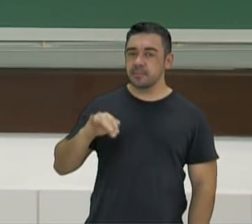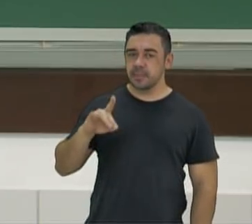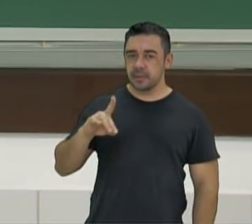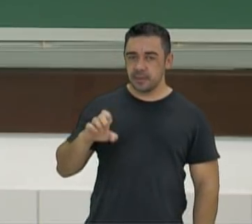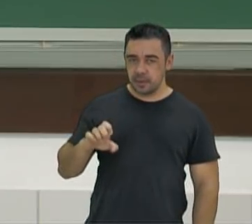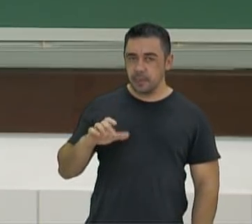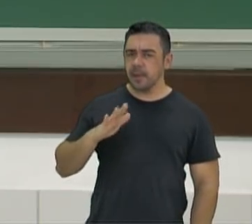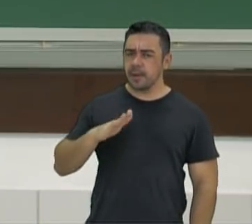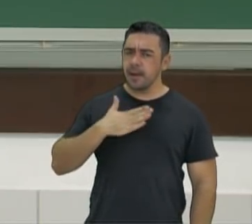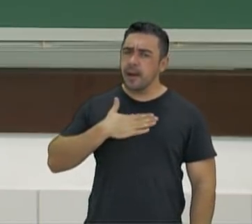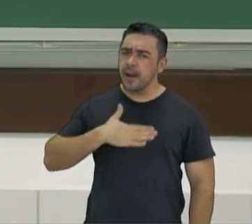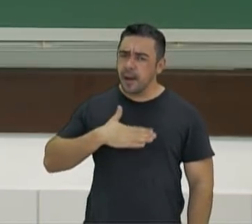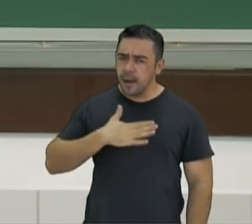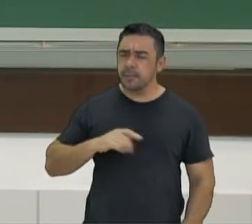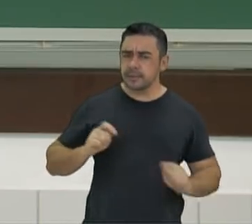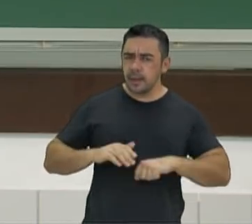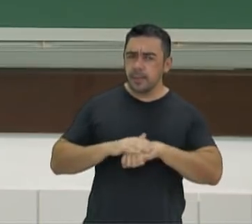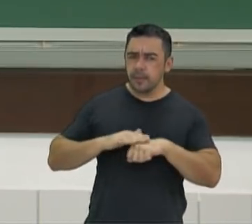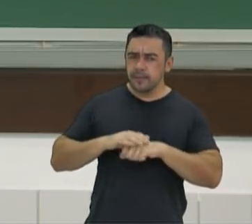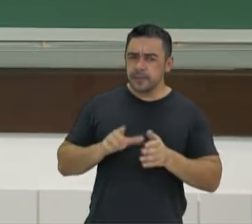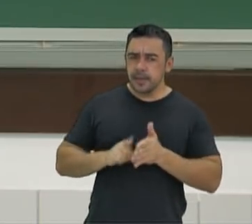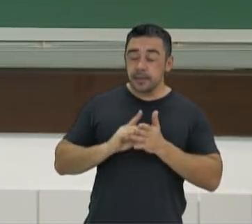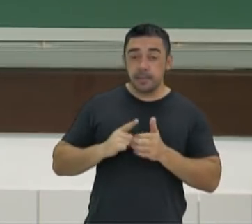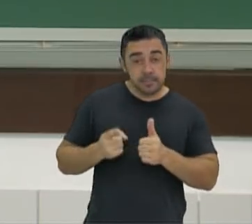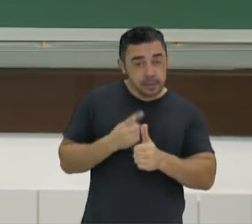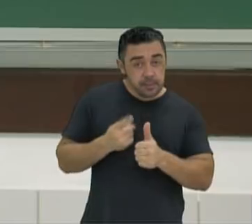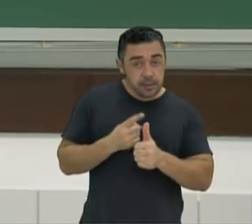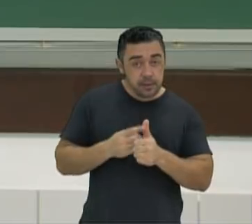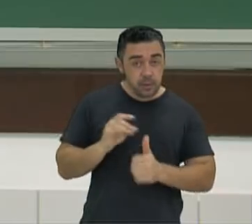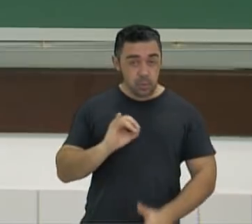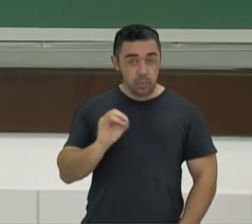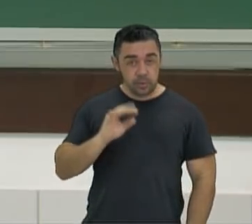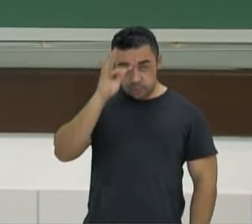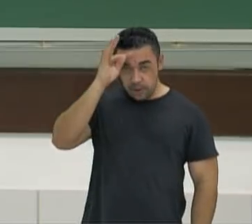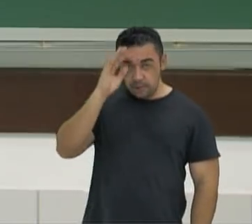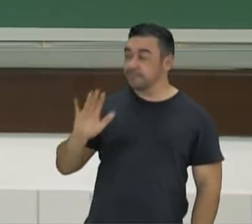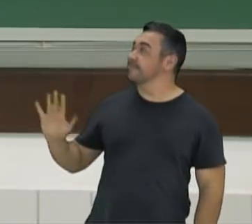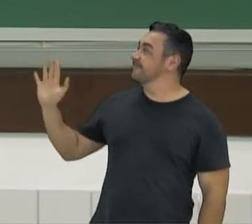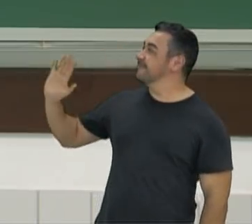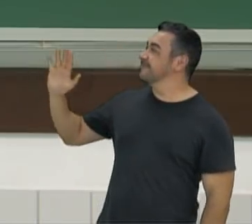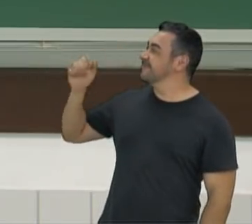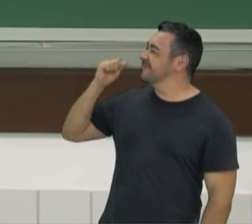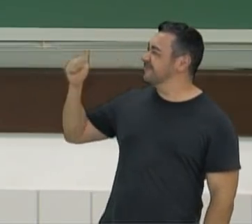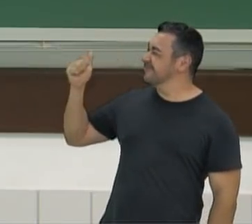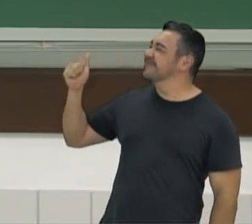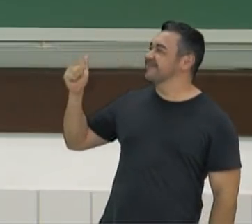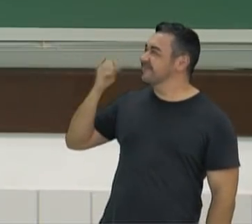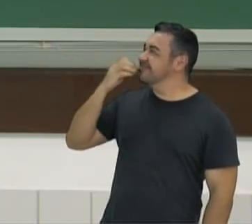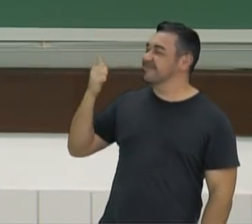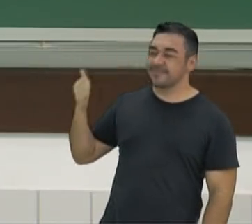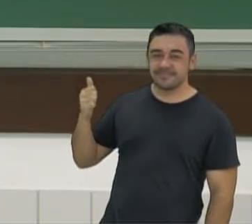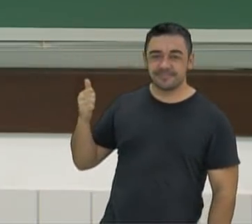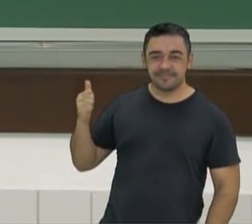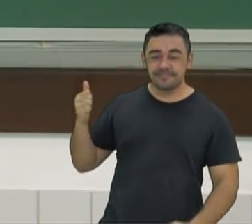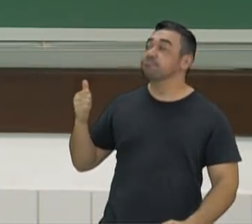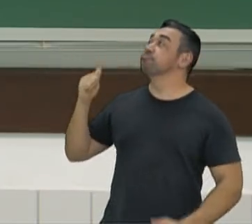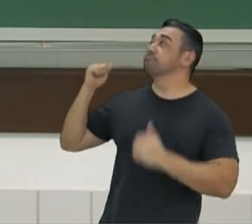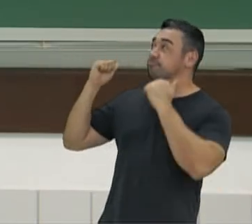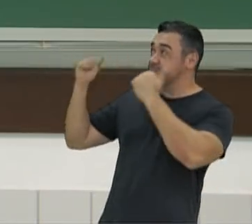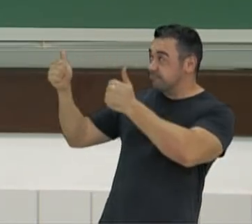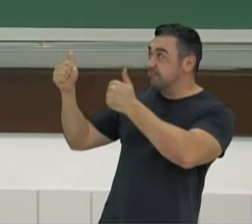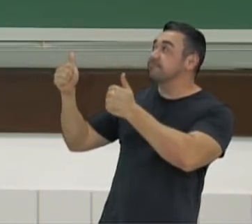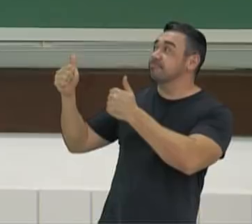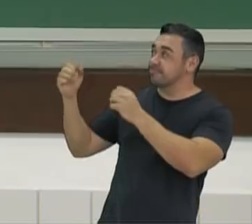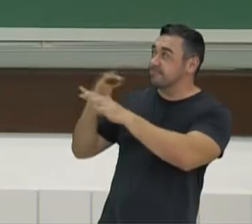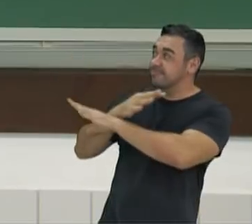que tem bastante coisinha para a gente conversar antes. Primeiro vamos dar oi para o Thiago. Oi, Thiago, tudo bem? Pronto para aprender sobre